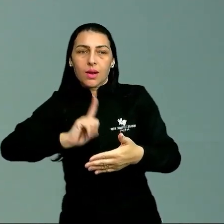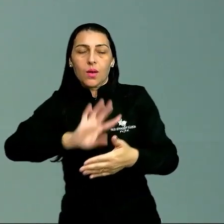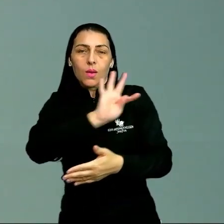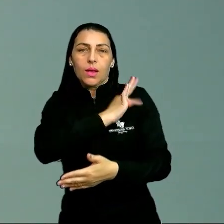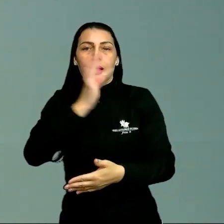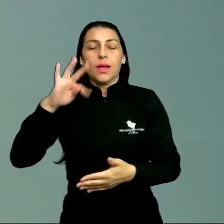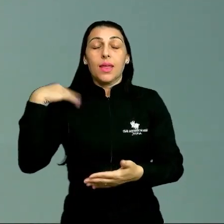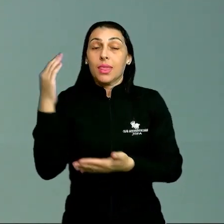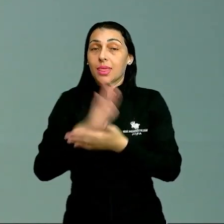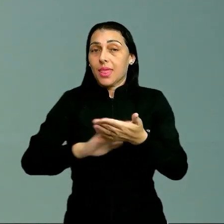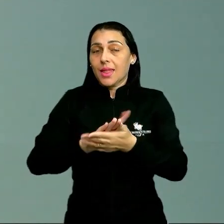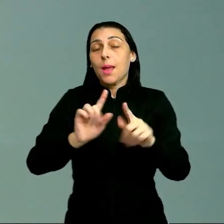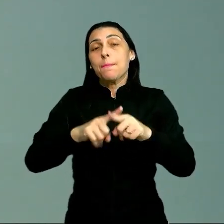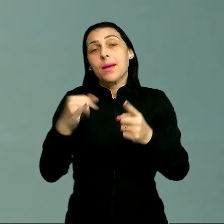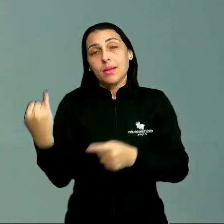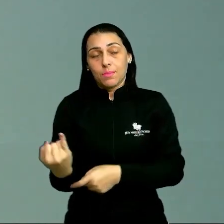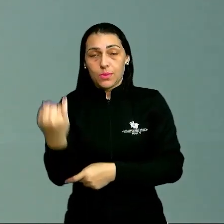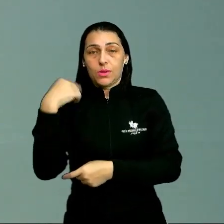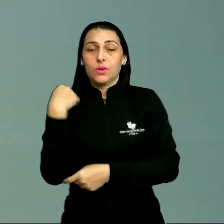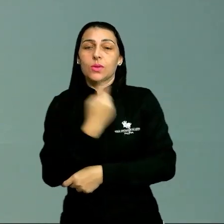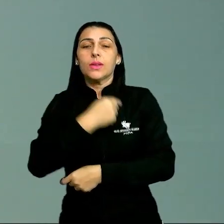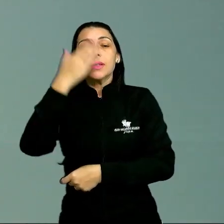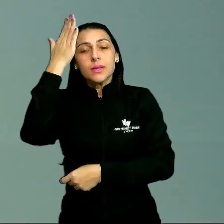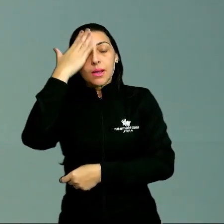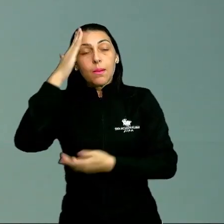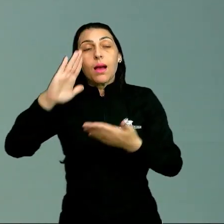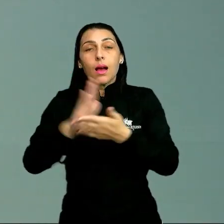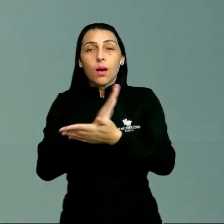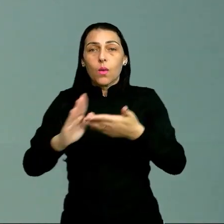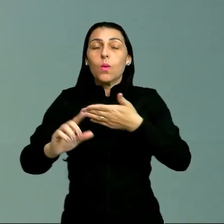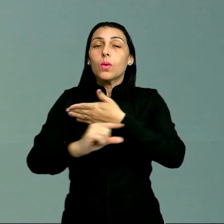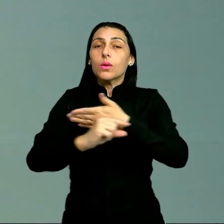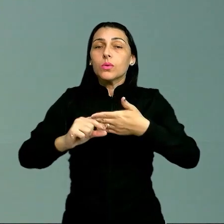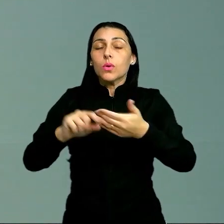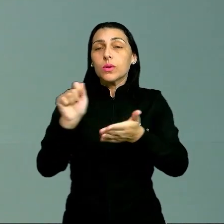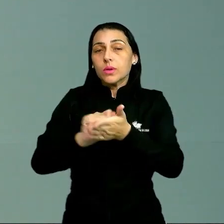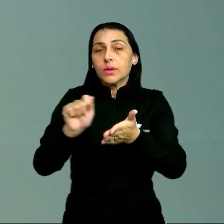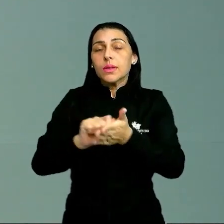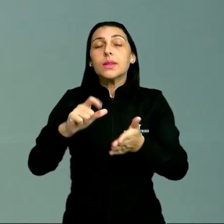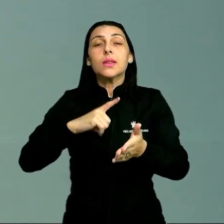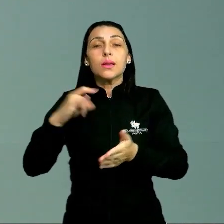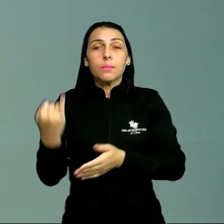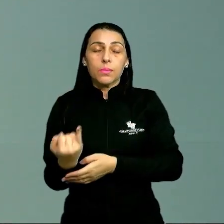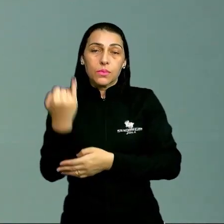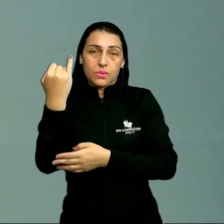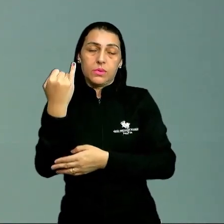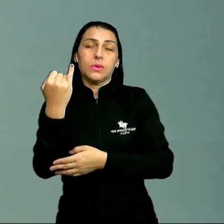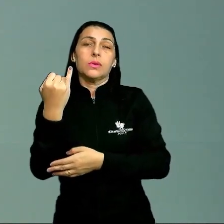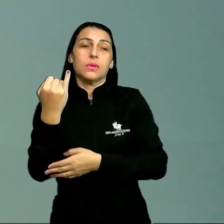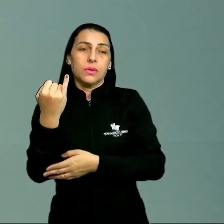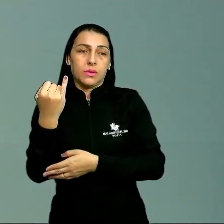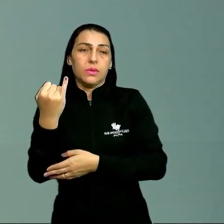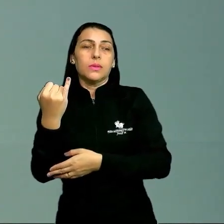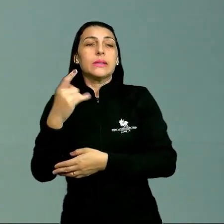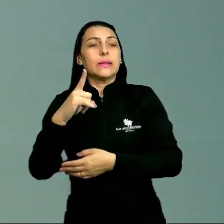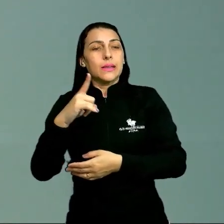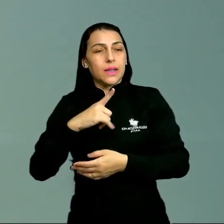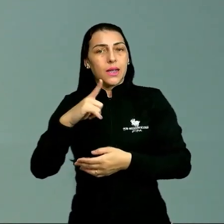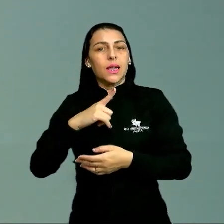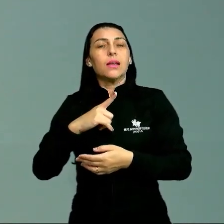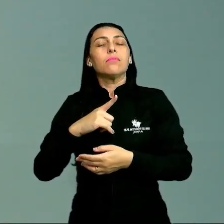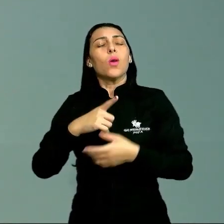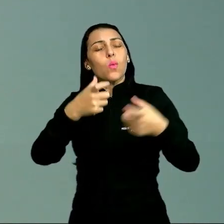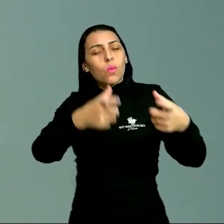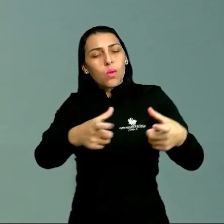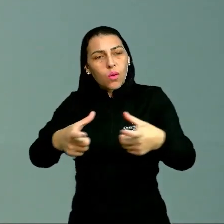turística, nem nada, não é? Mas é importante que a gente saiba que algum desses autores ou escritores têm importância, servem de